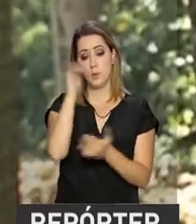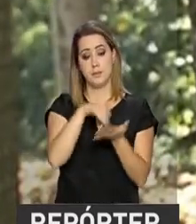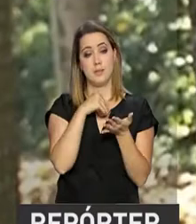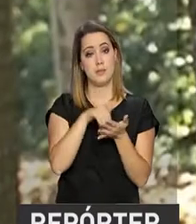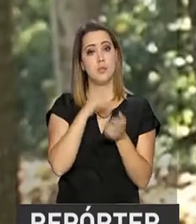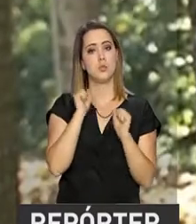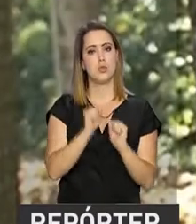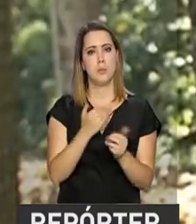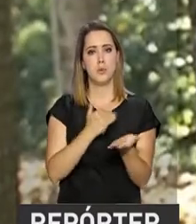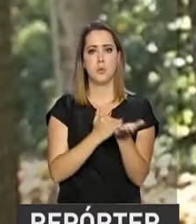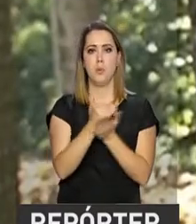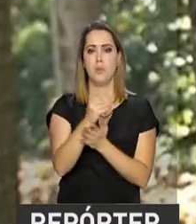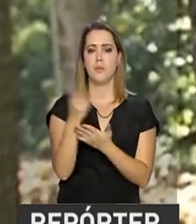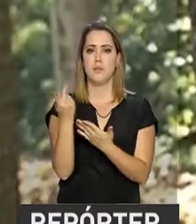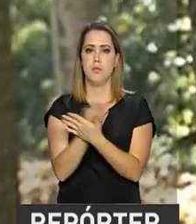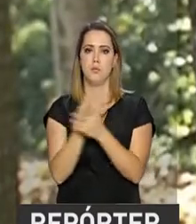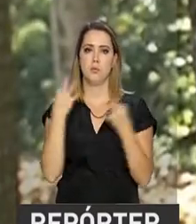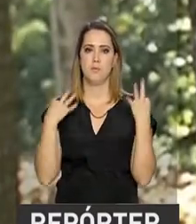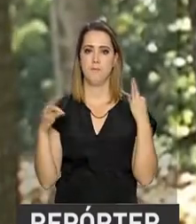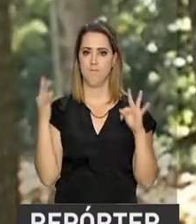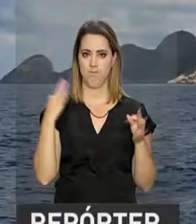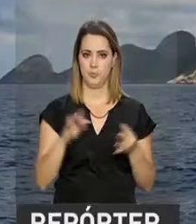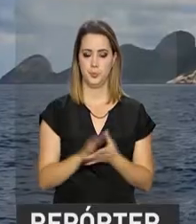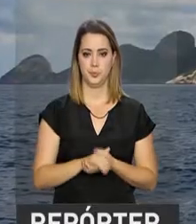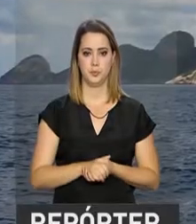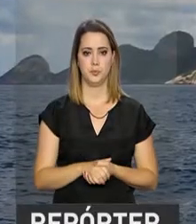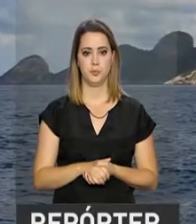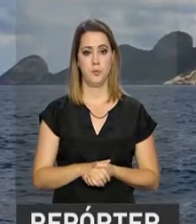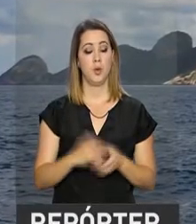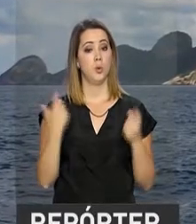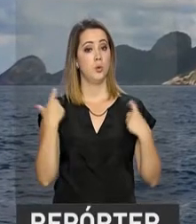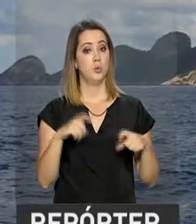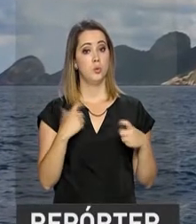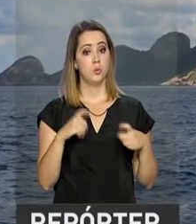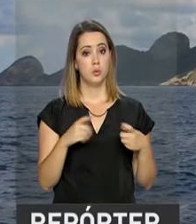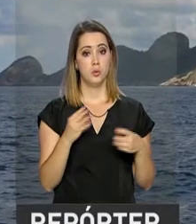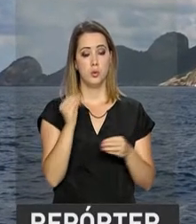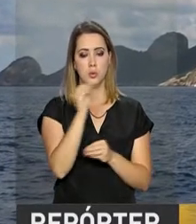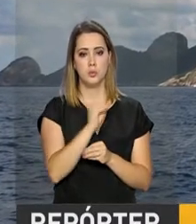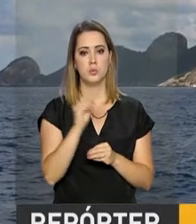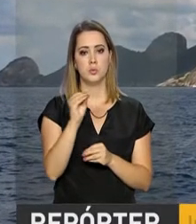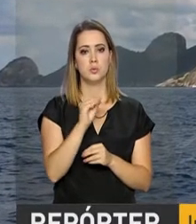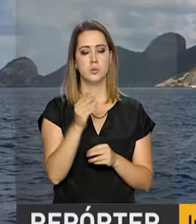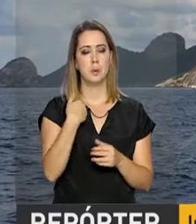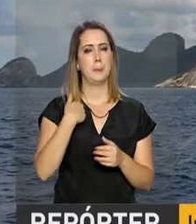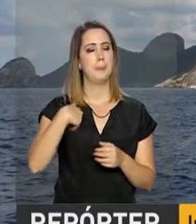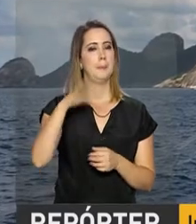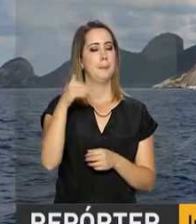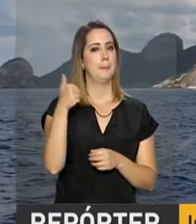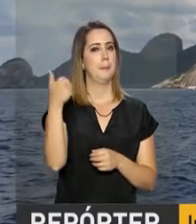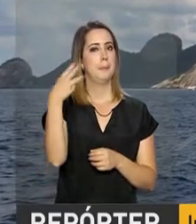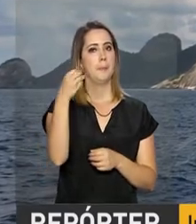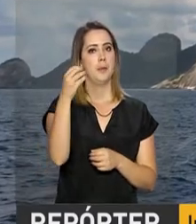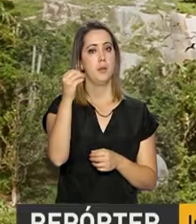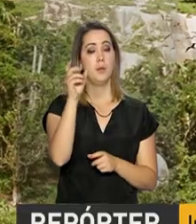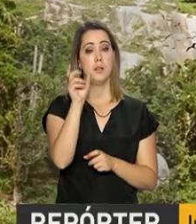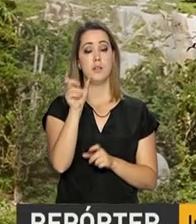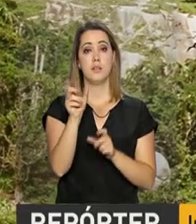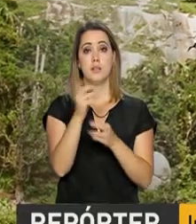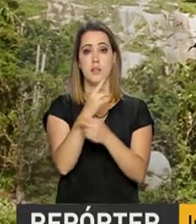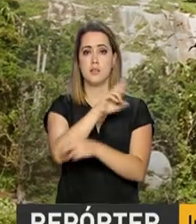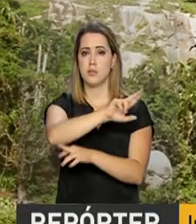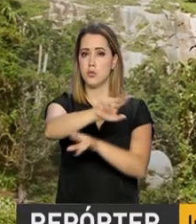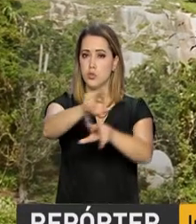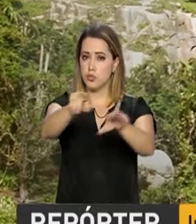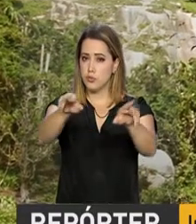já possam realizar passeios na área da unidade de conservação foram catalogadas mil e trezentas espécies de plantas